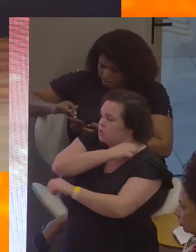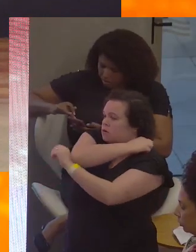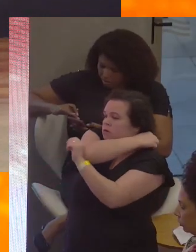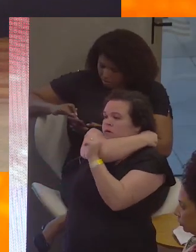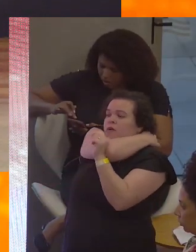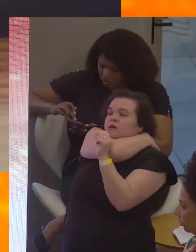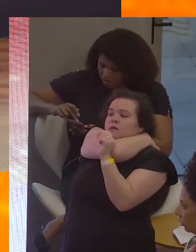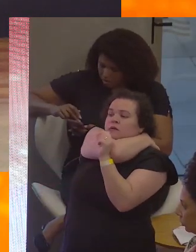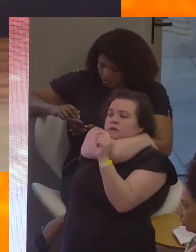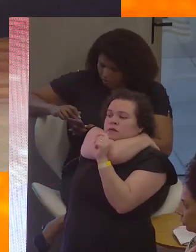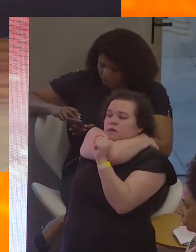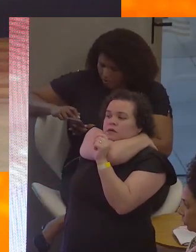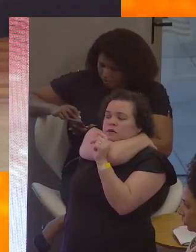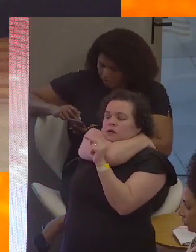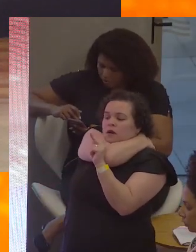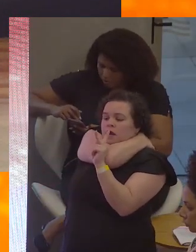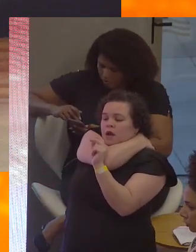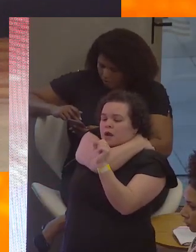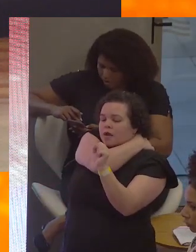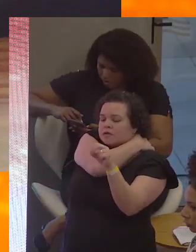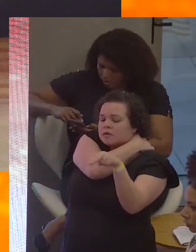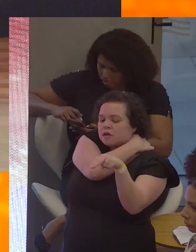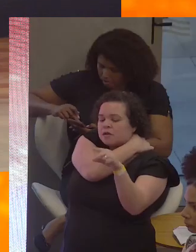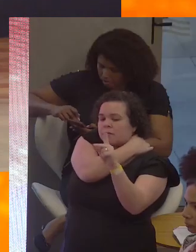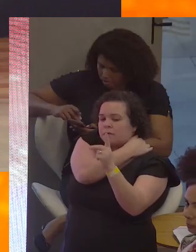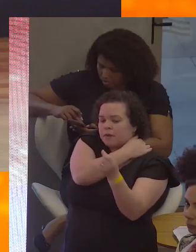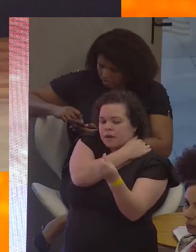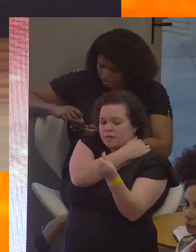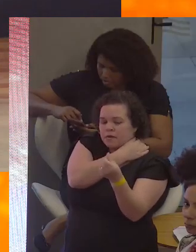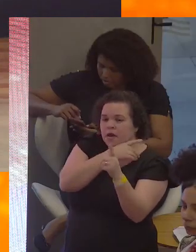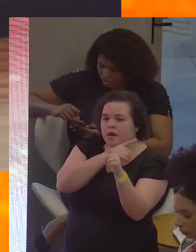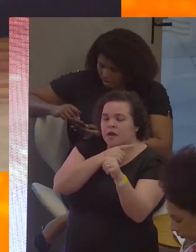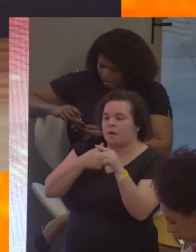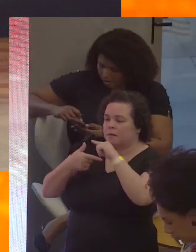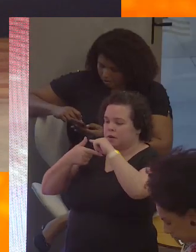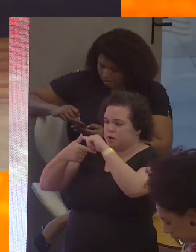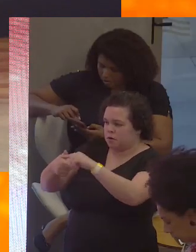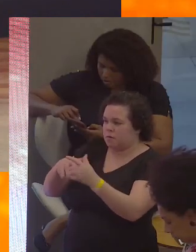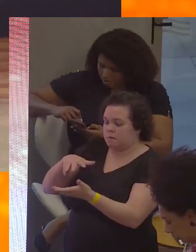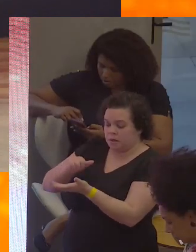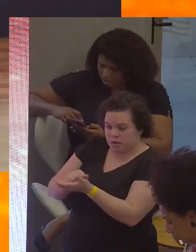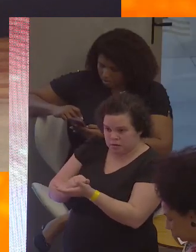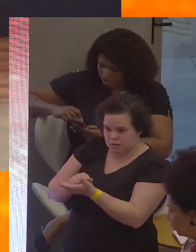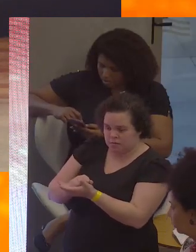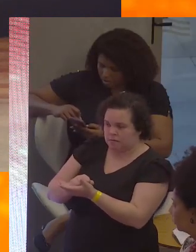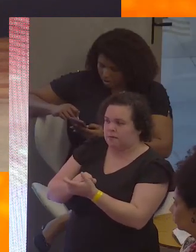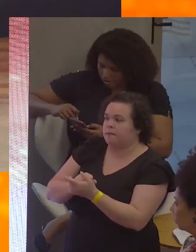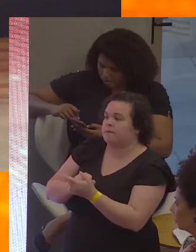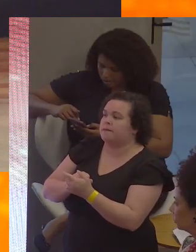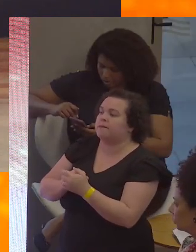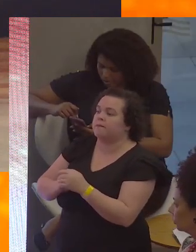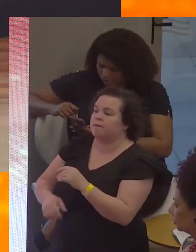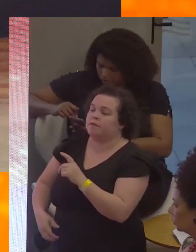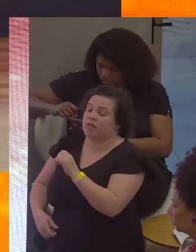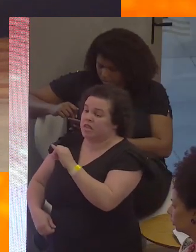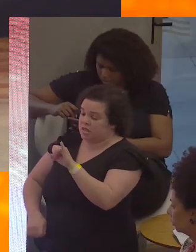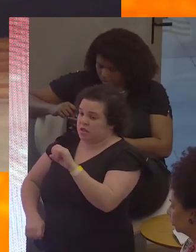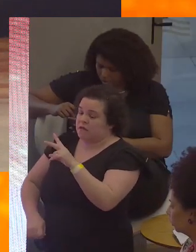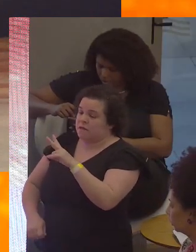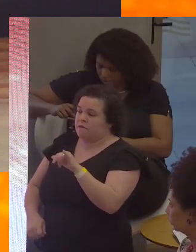a KSM66, é uma padronização patenteada, ela está patenteando processos. E se a gente for começar a ir